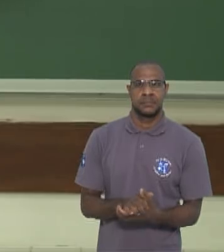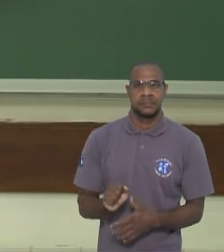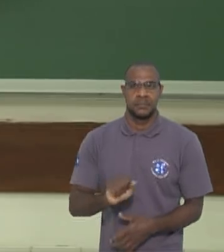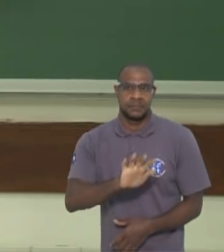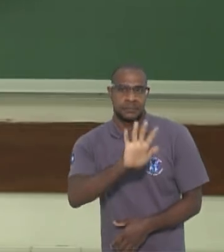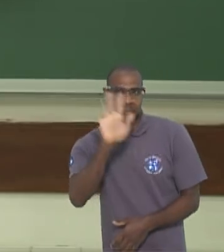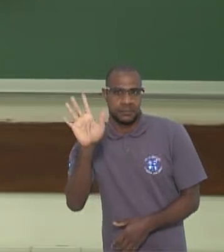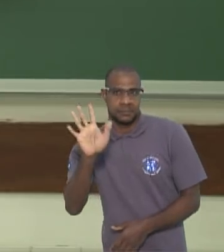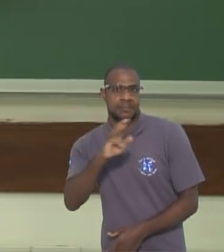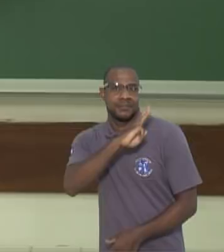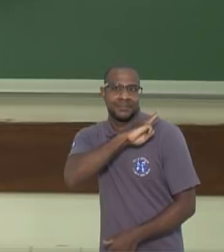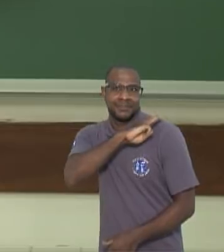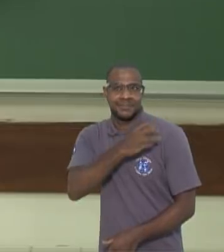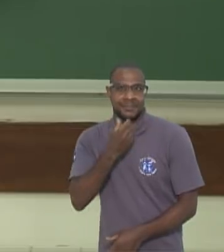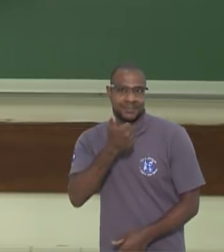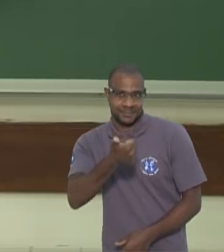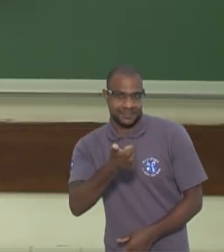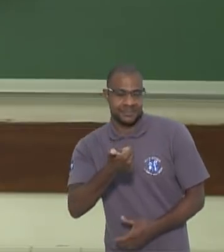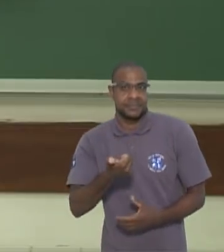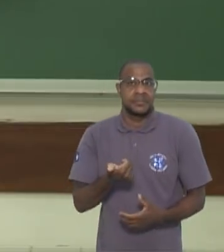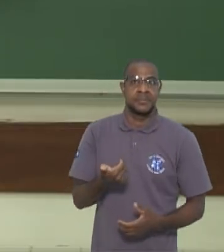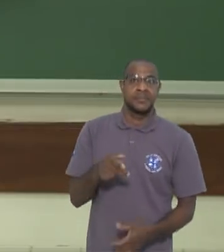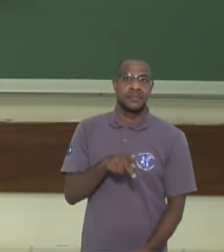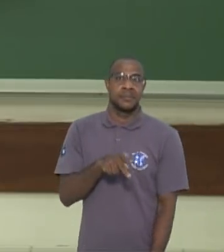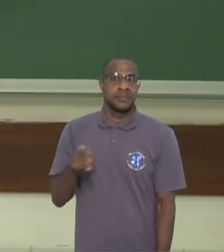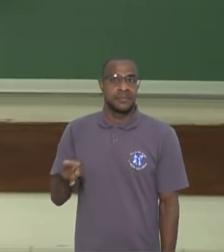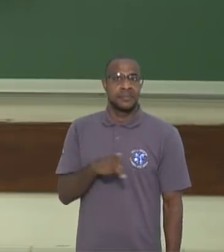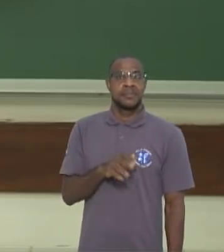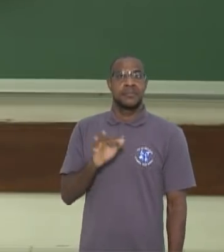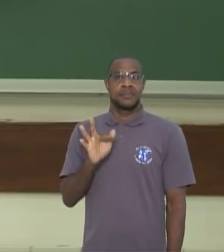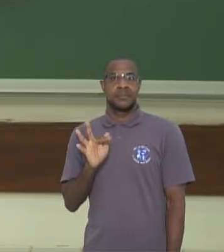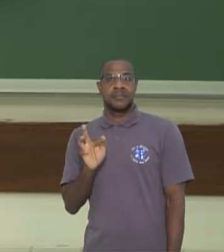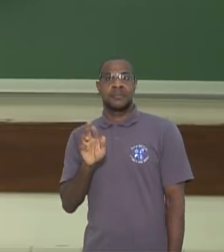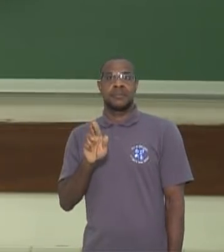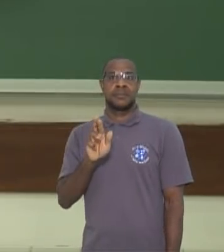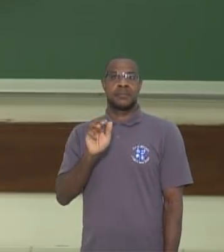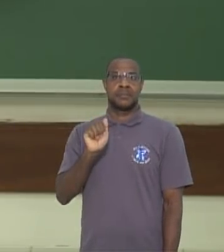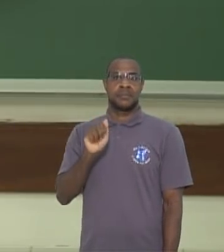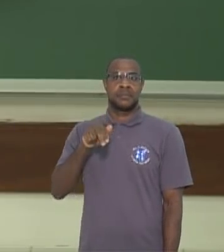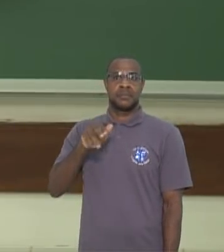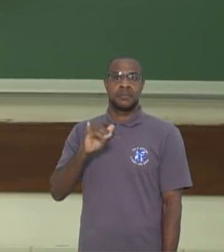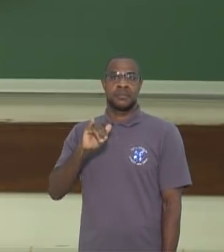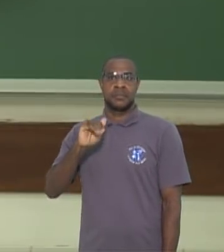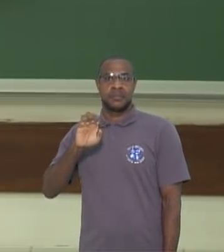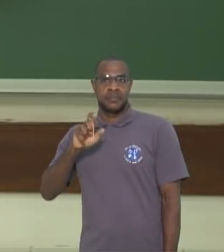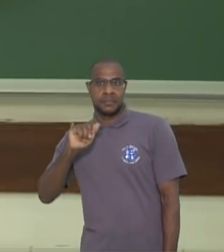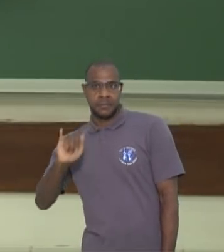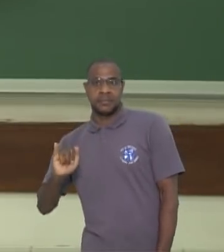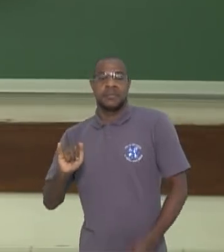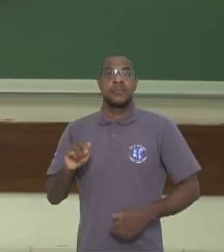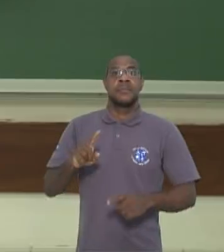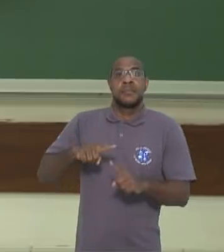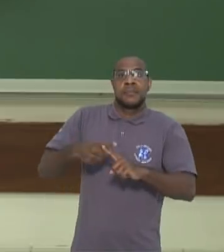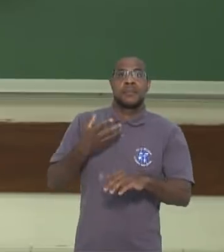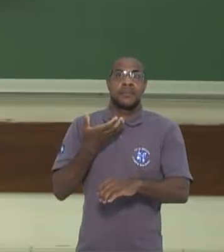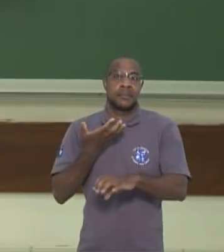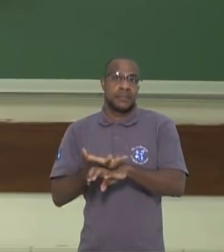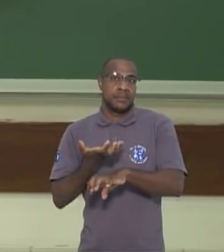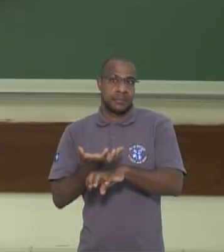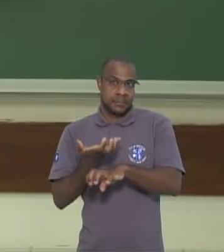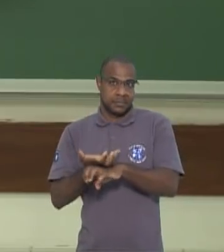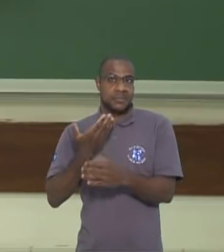Olá, terceira série, tudo bem com vocês? Eu sou a professora Franciele, a gente vai para mais uma aula de biologia, continuar com os nossos assuntos de